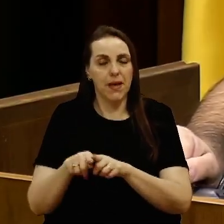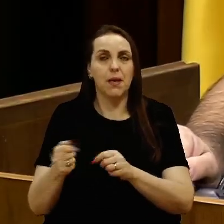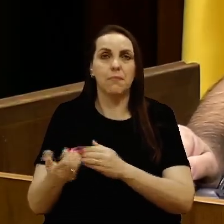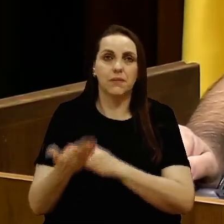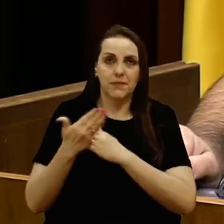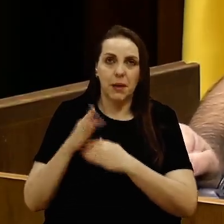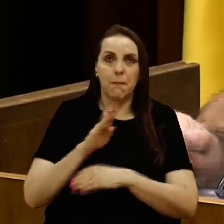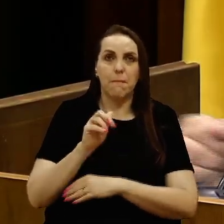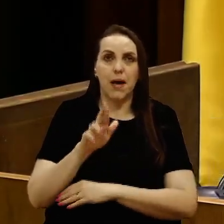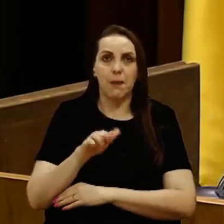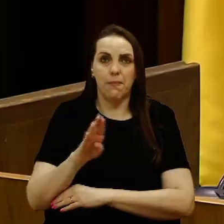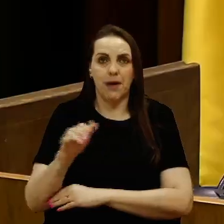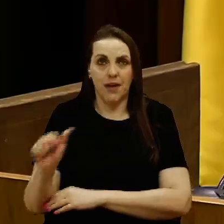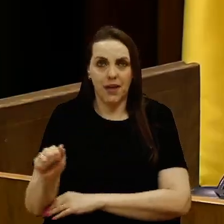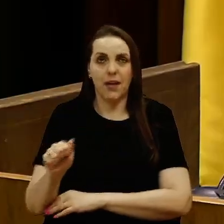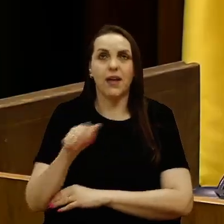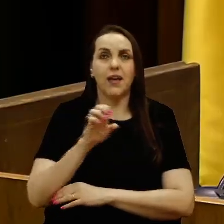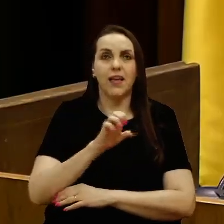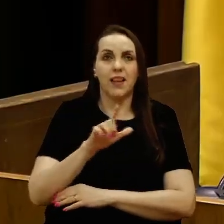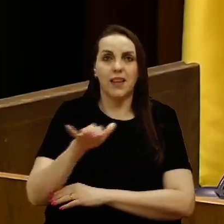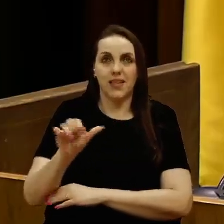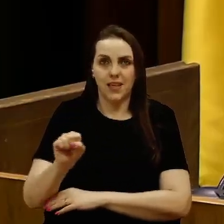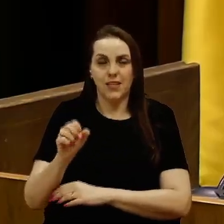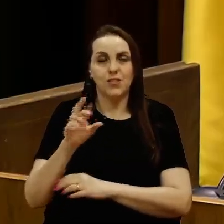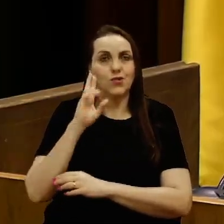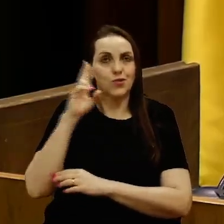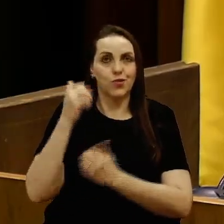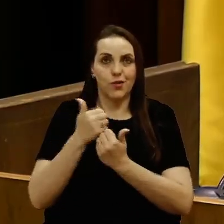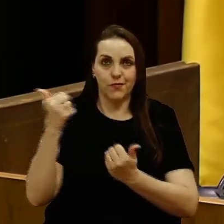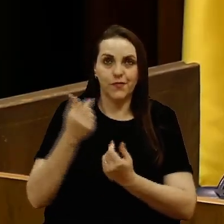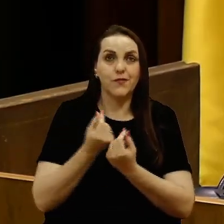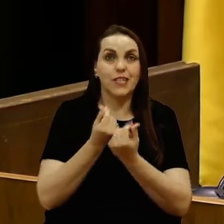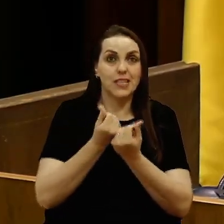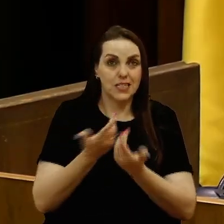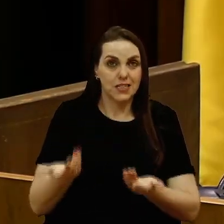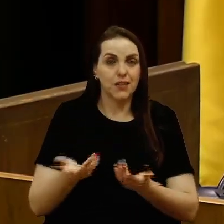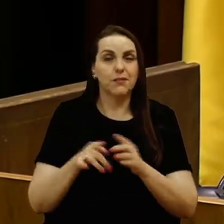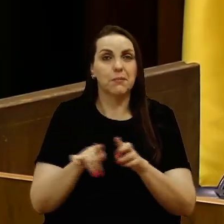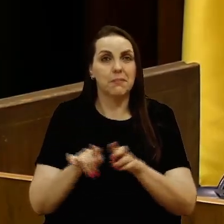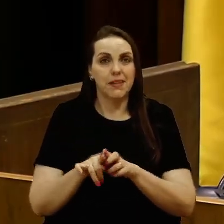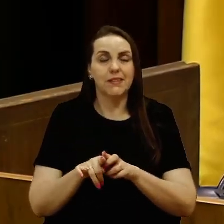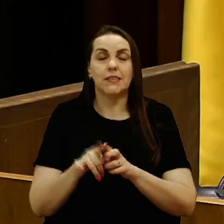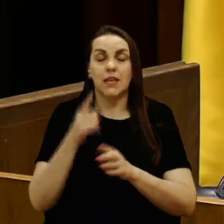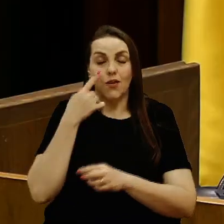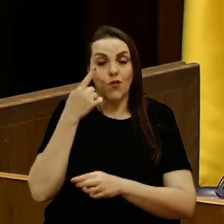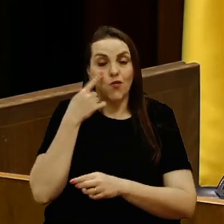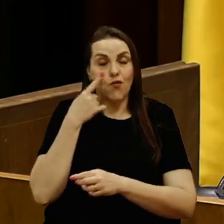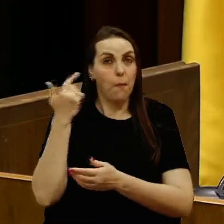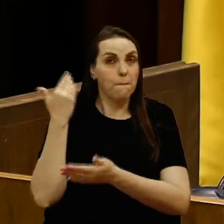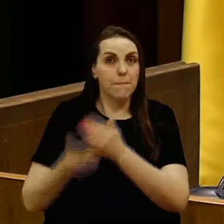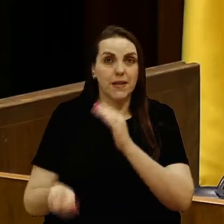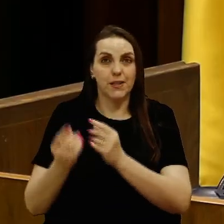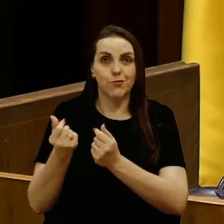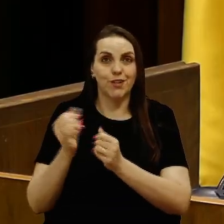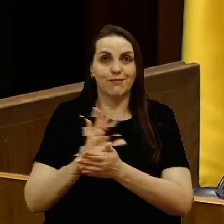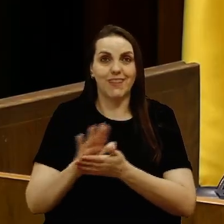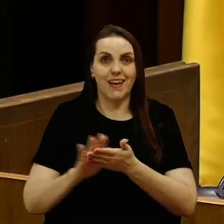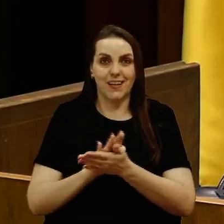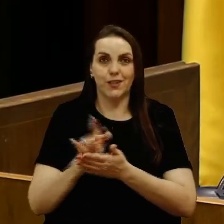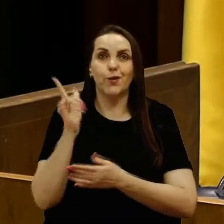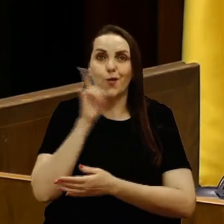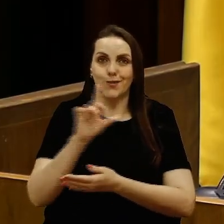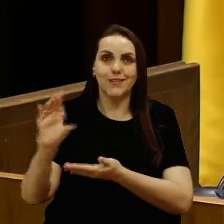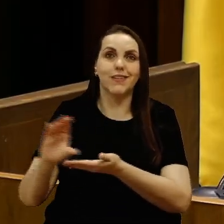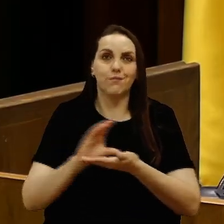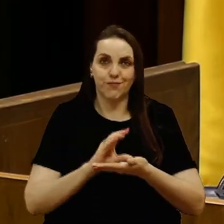o diretor financeiro, que nós conseguimos rever esse dinheiro para não perder. E para concluir, presidente, eu prometi ser breve,